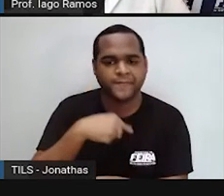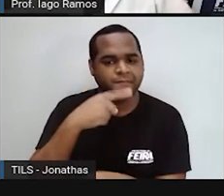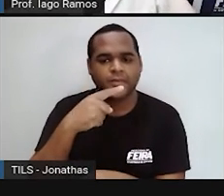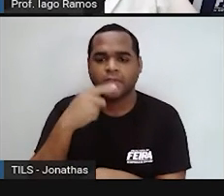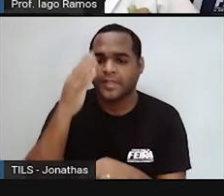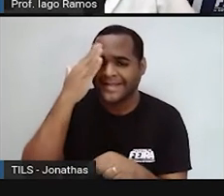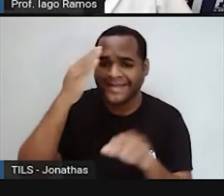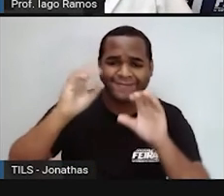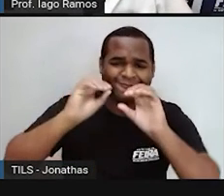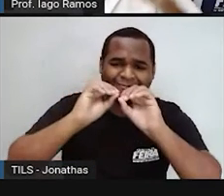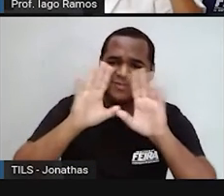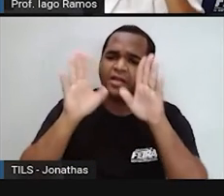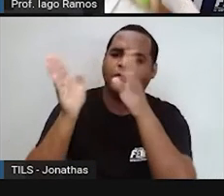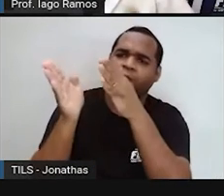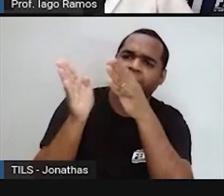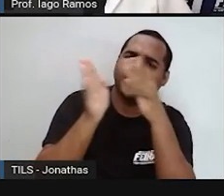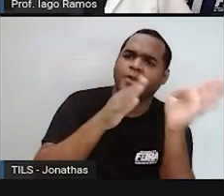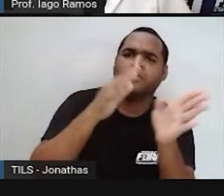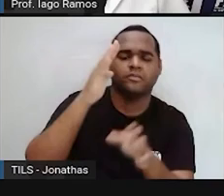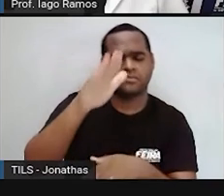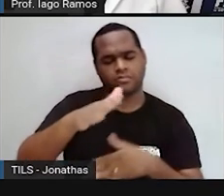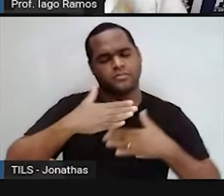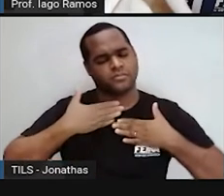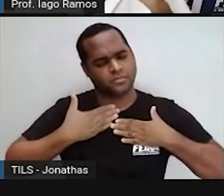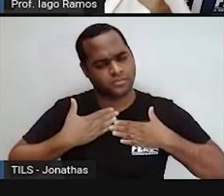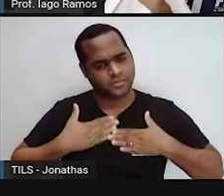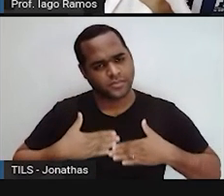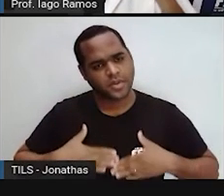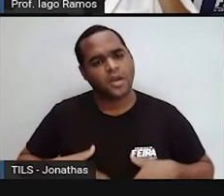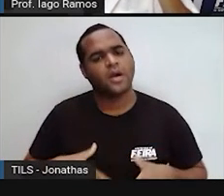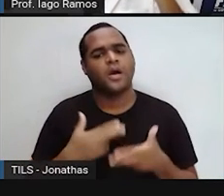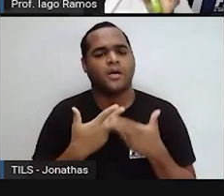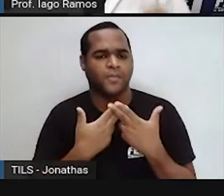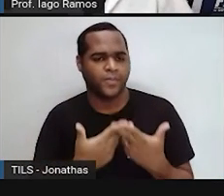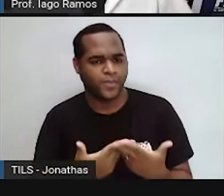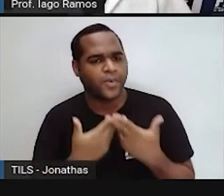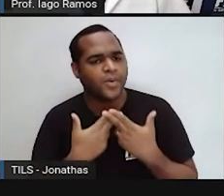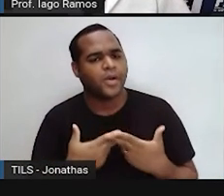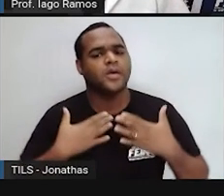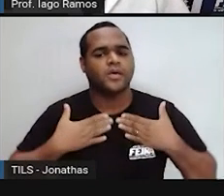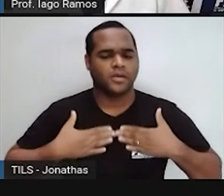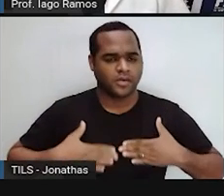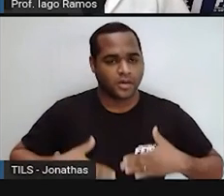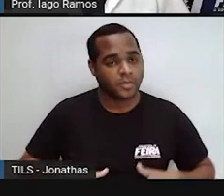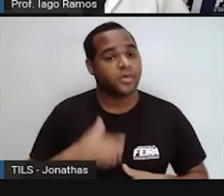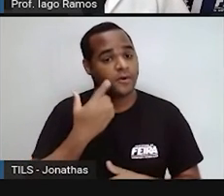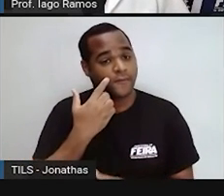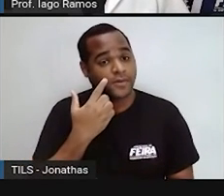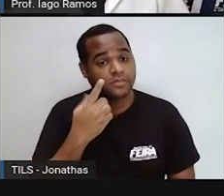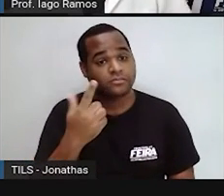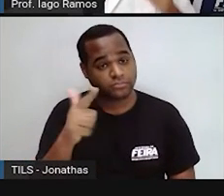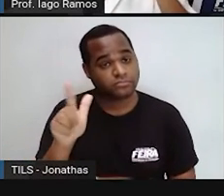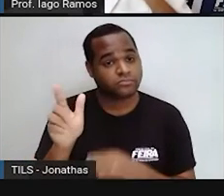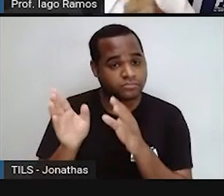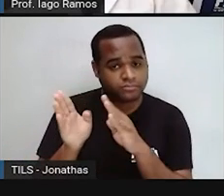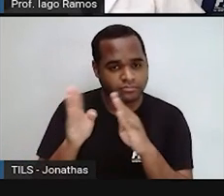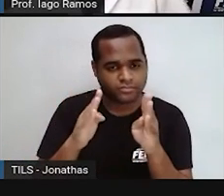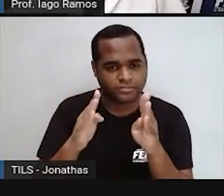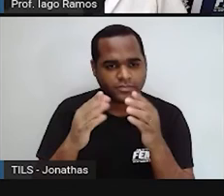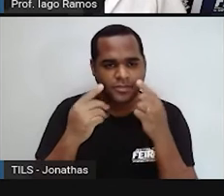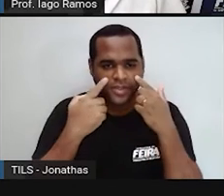passo que foi transmitido no vídeo Calma né tranquilos tranquilas porque a oração certo